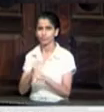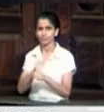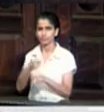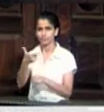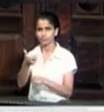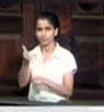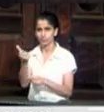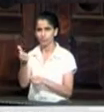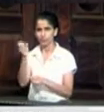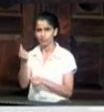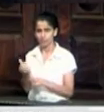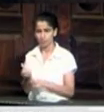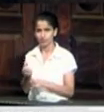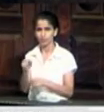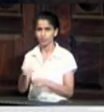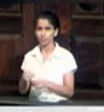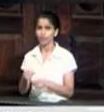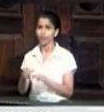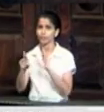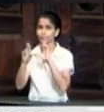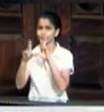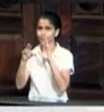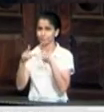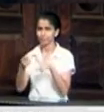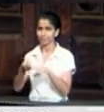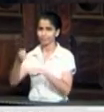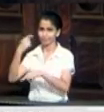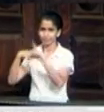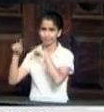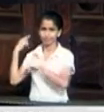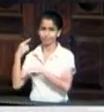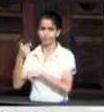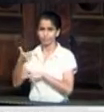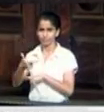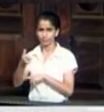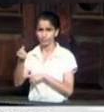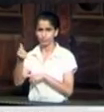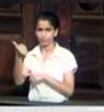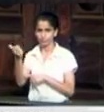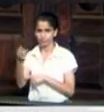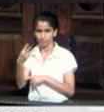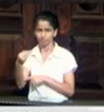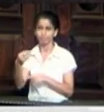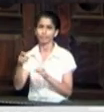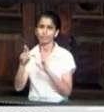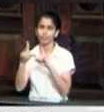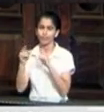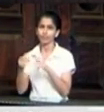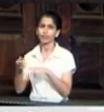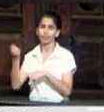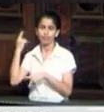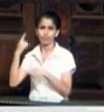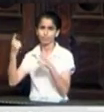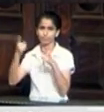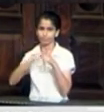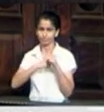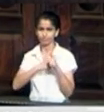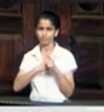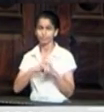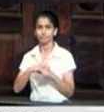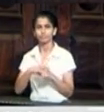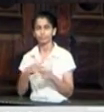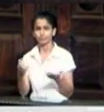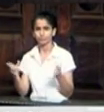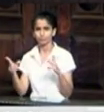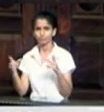a realidade de 2013. De 2013, se vivia com um